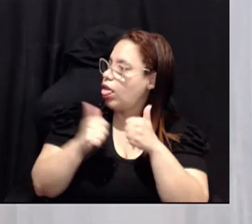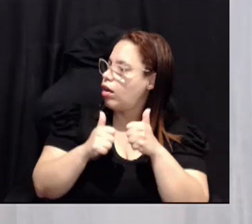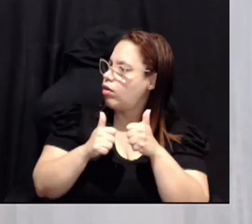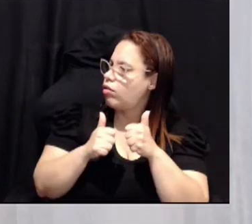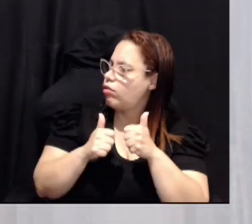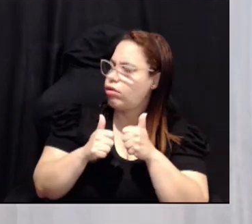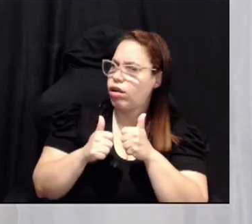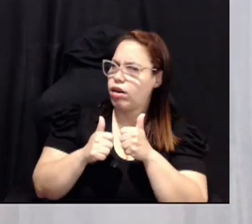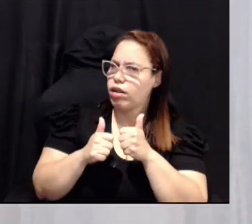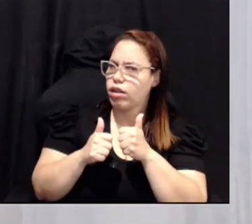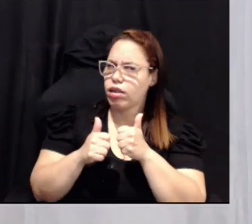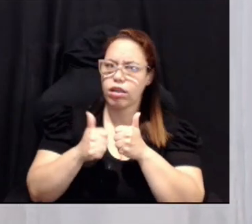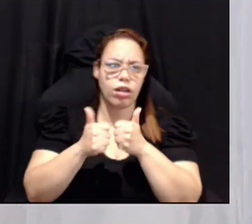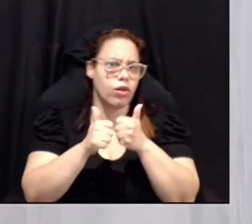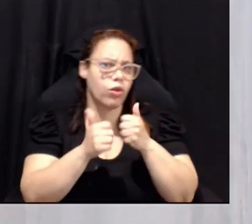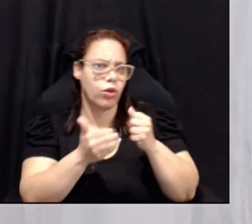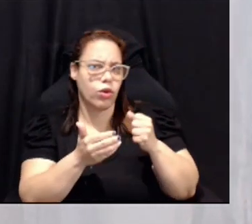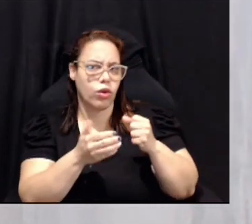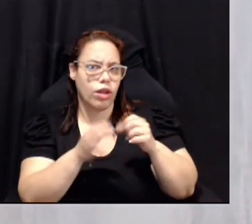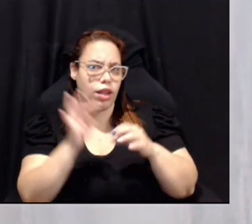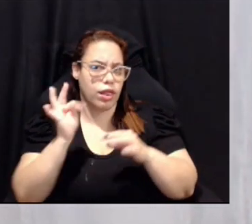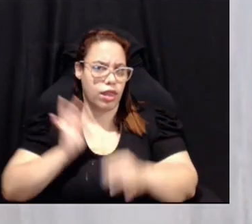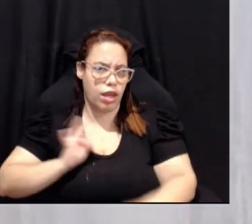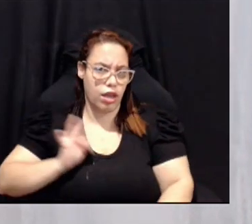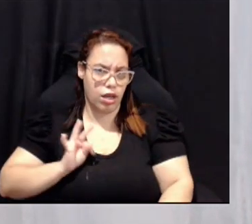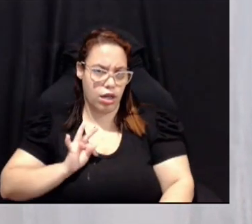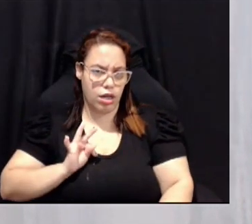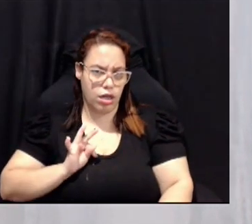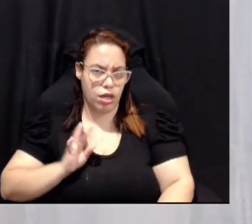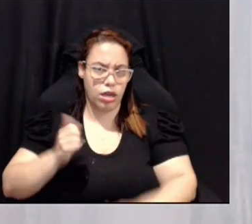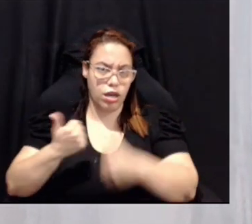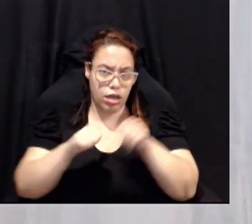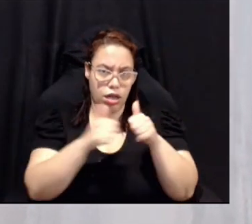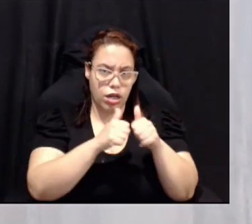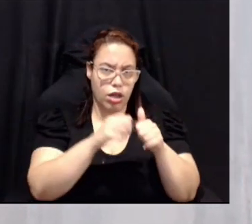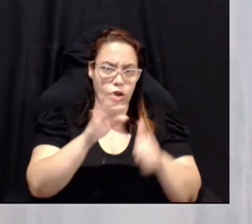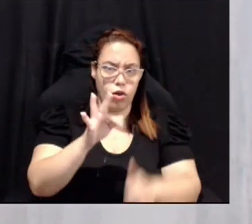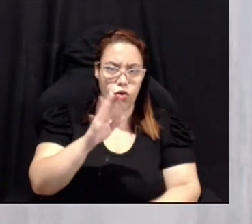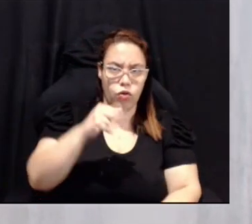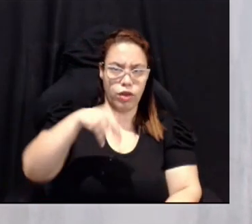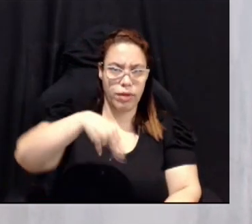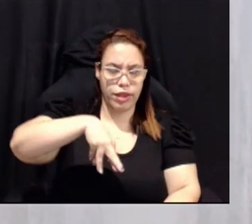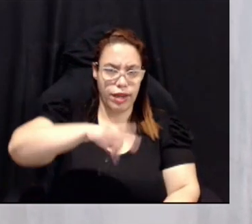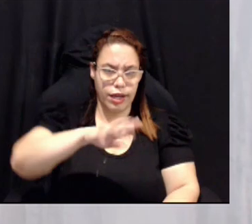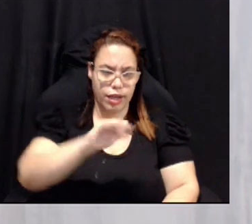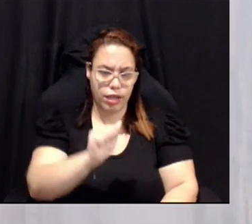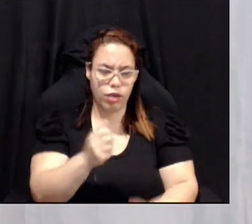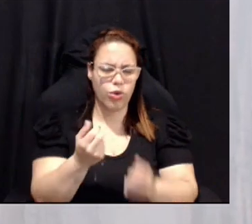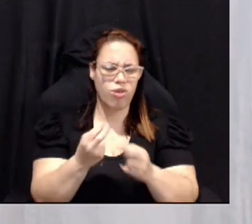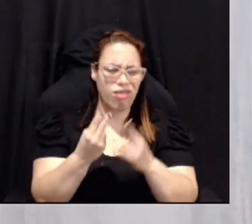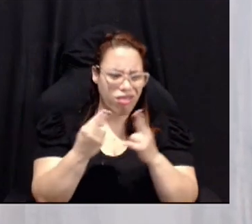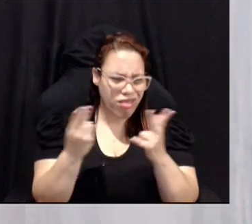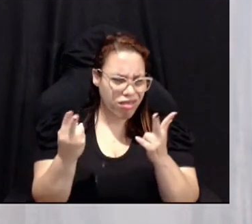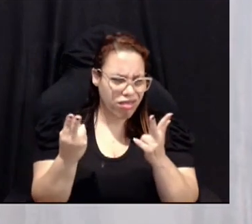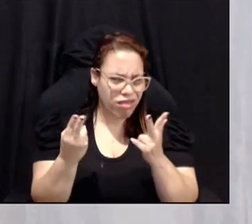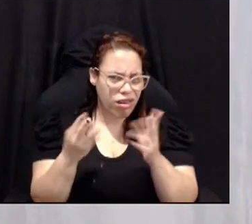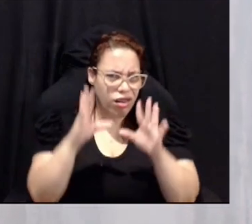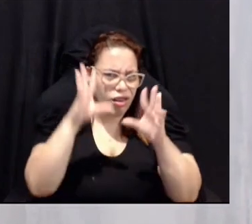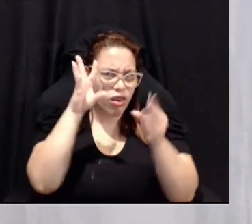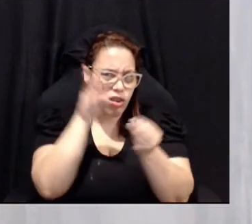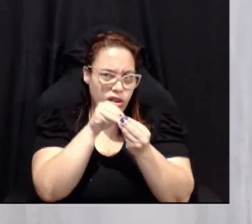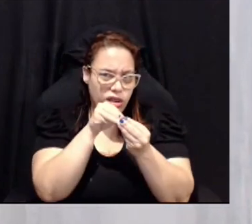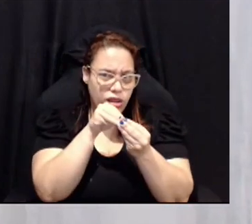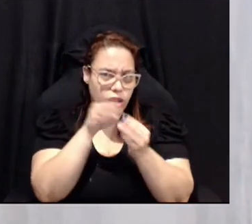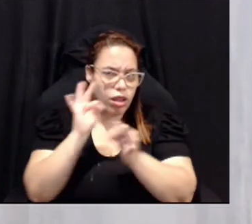tem análise técnica e análise fundamentalista. Quais são as diferenças entre essas duas análises? Em resumo, a análise técnica,